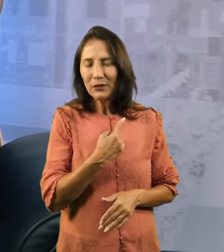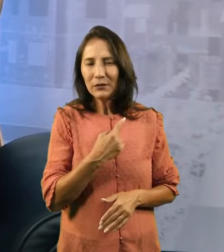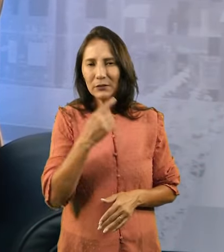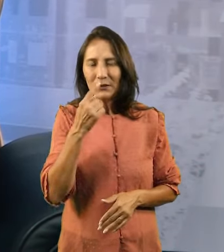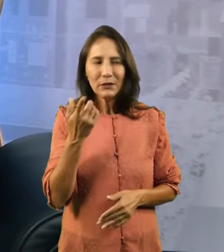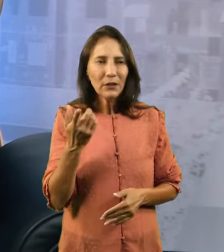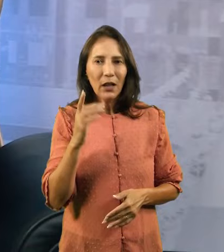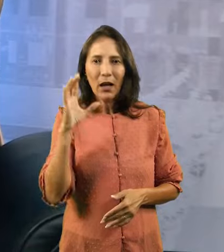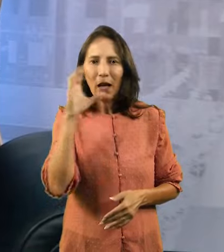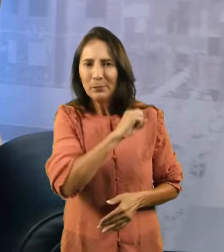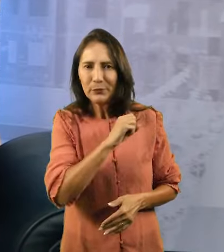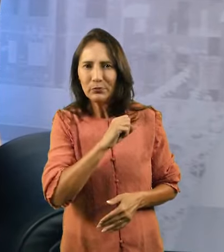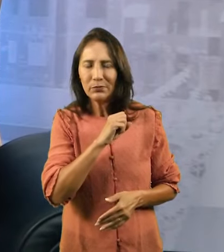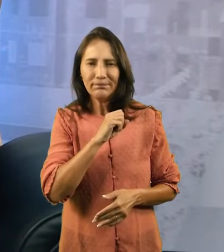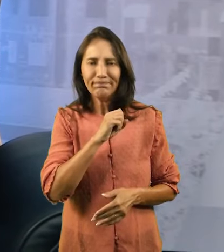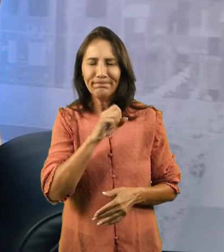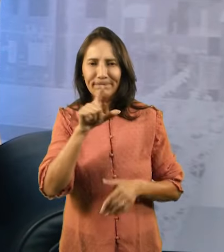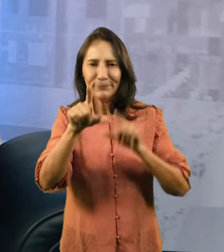precipitação.